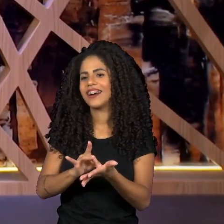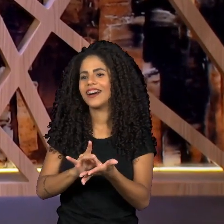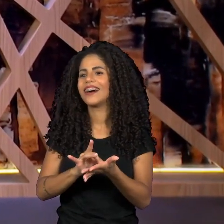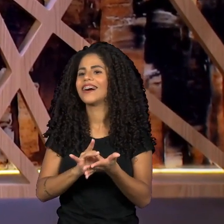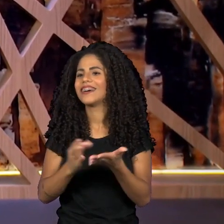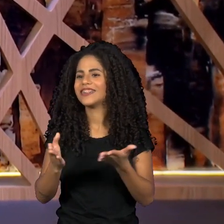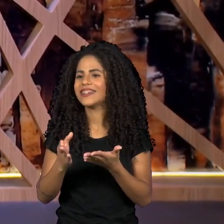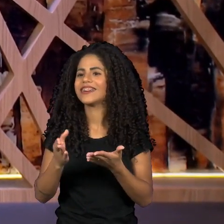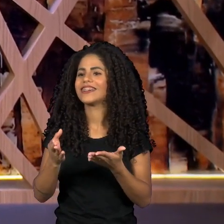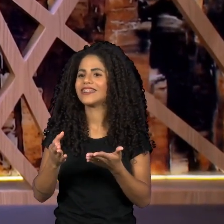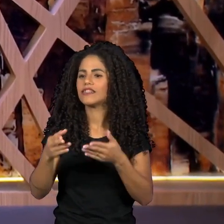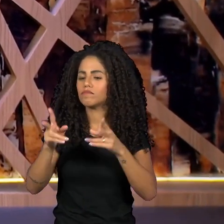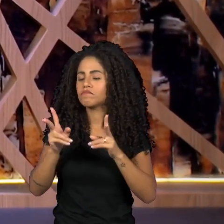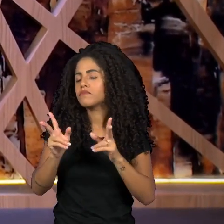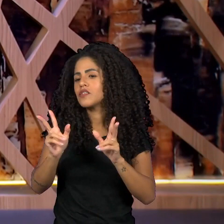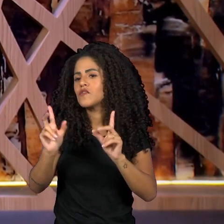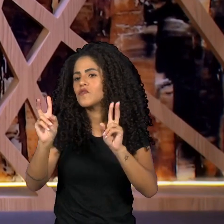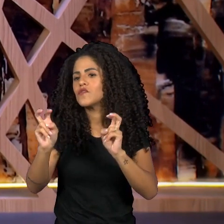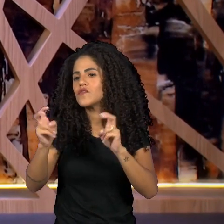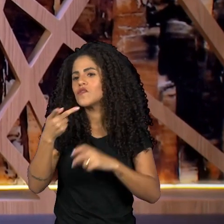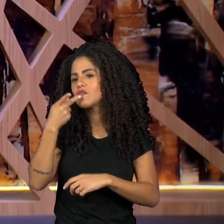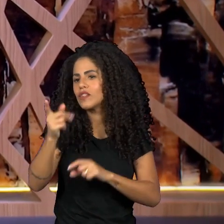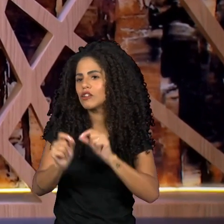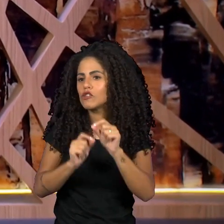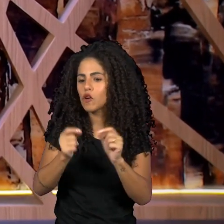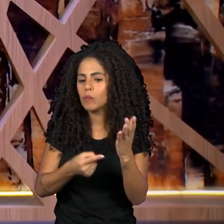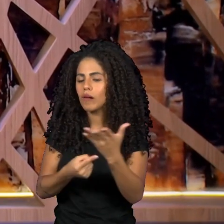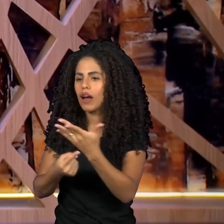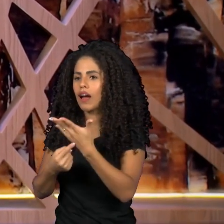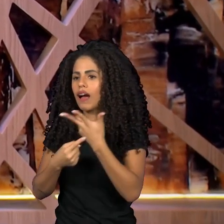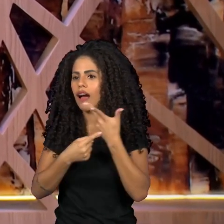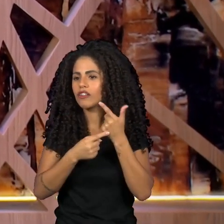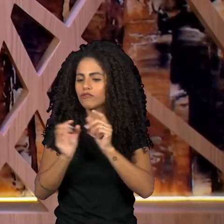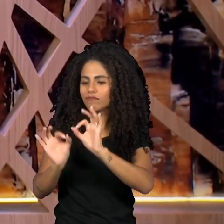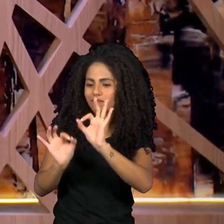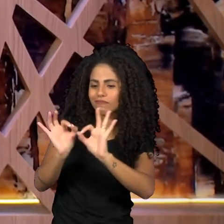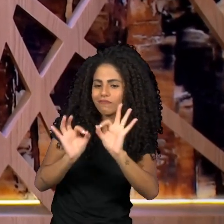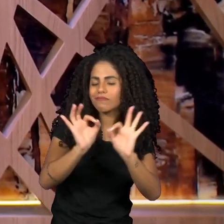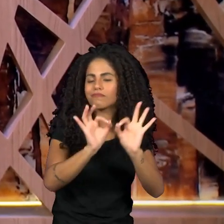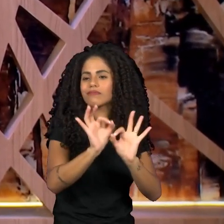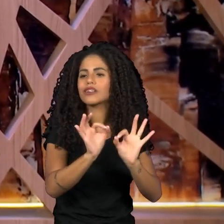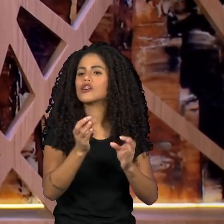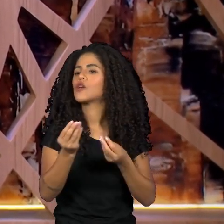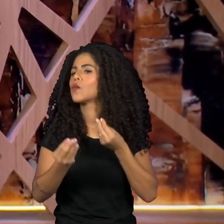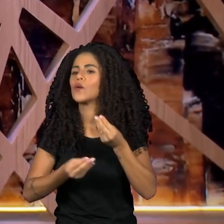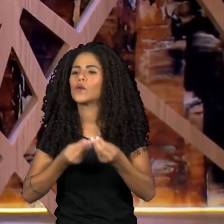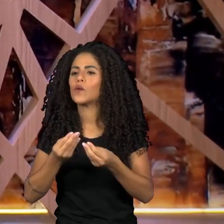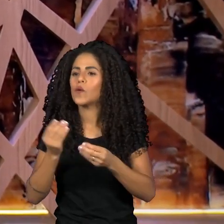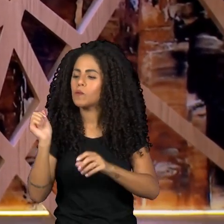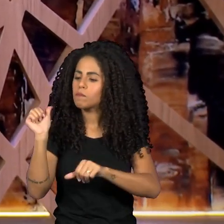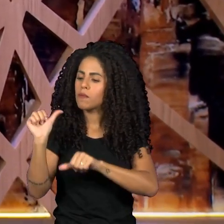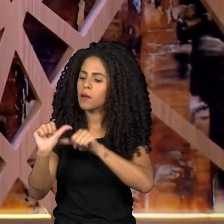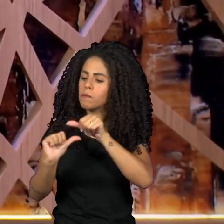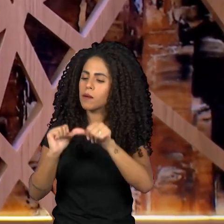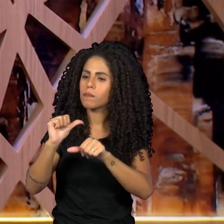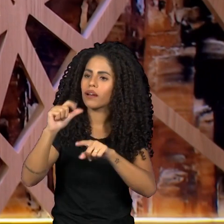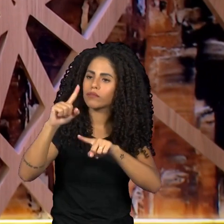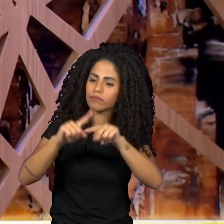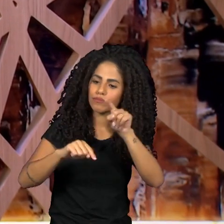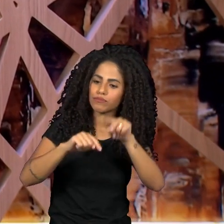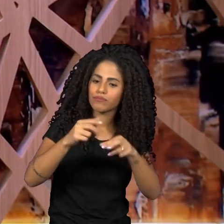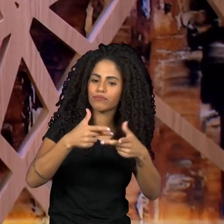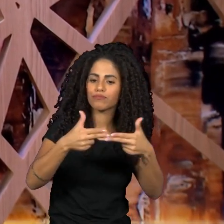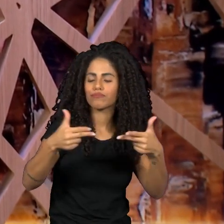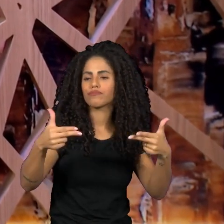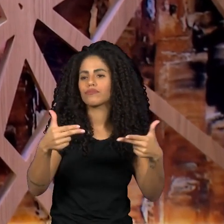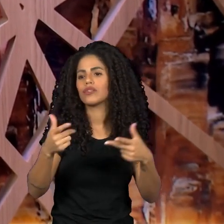nosso programa, e a gente vai percebendo o quanto que, mais do que mudanças materiais, que são fundamentais,